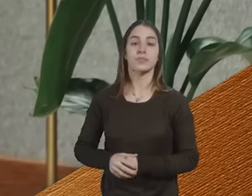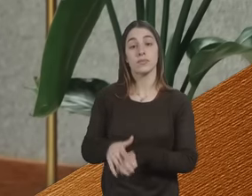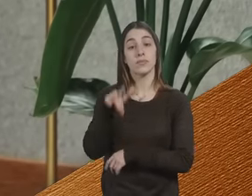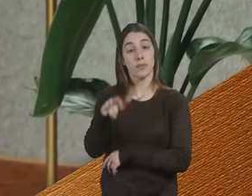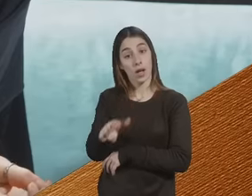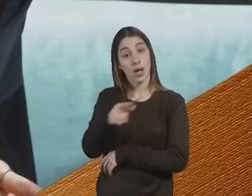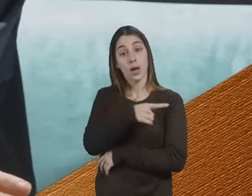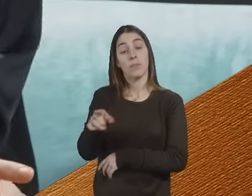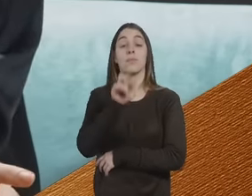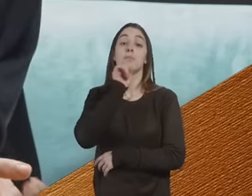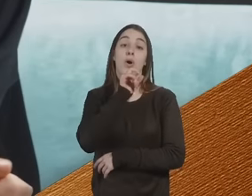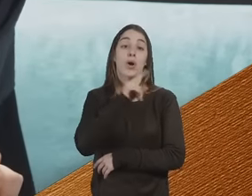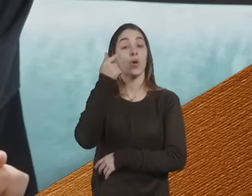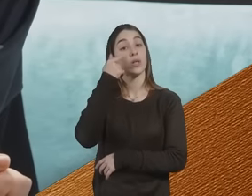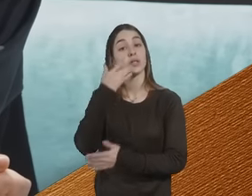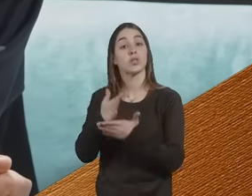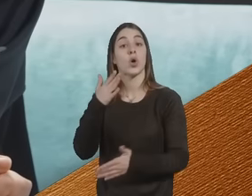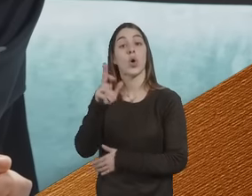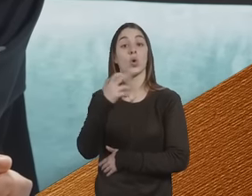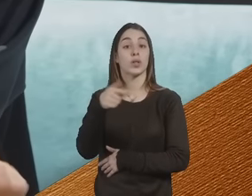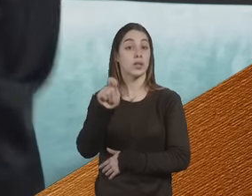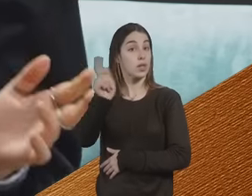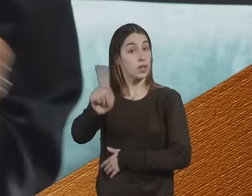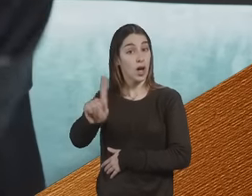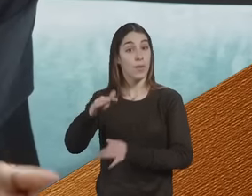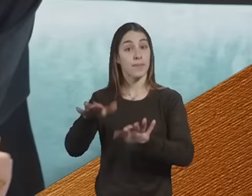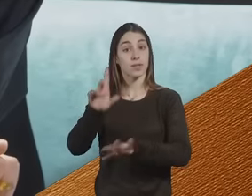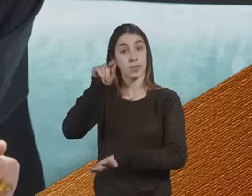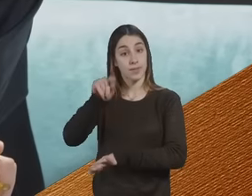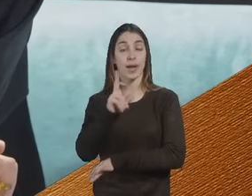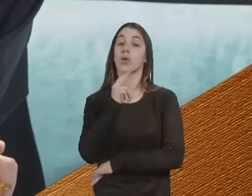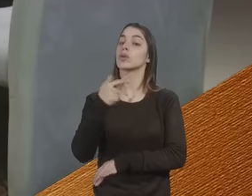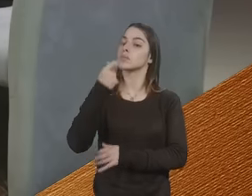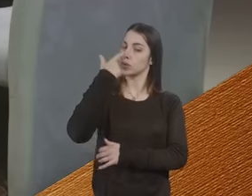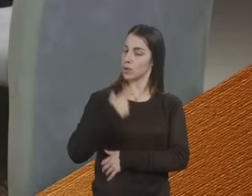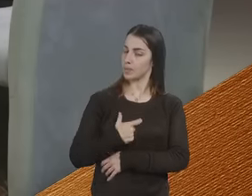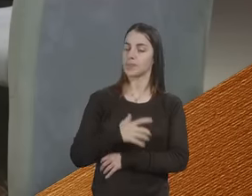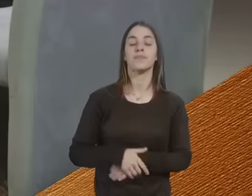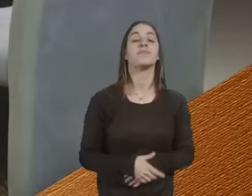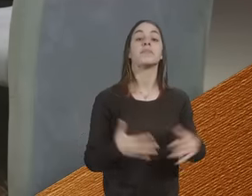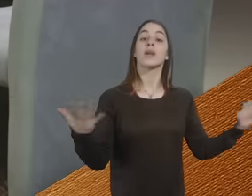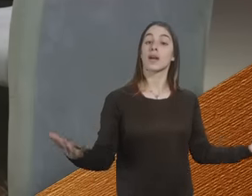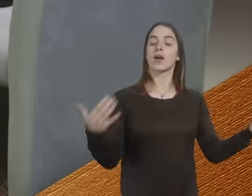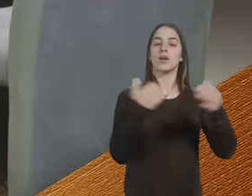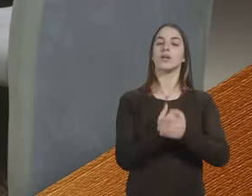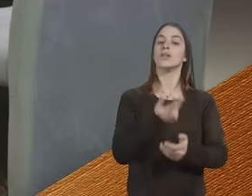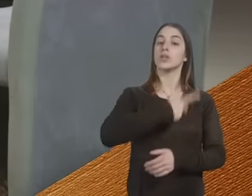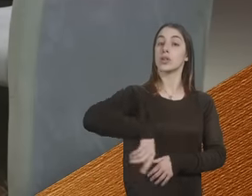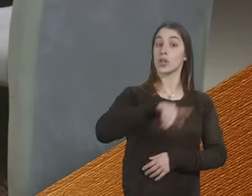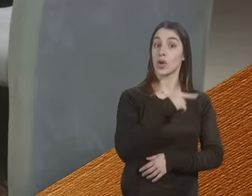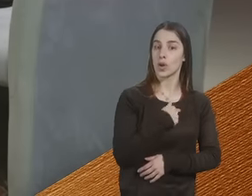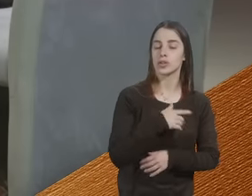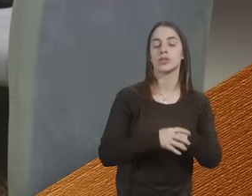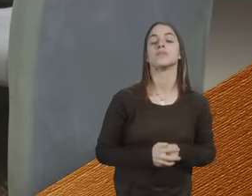que elas podem conhecer não só a Ruth cartomante, mas também a Ruth pessoa. Vamos então para a